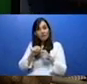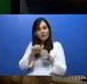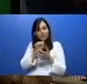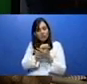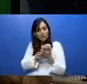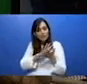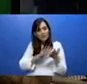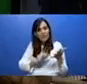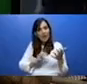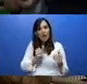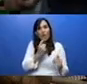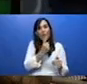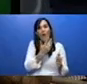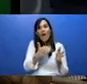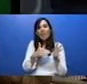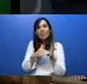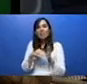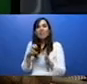do 1 até o 5,